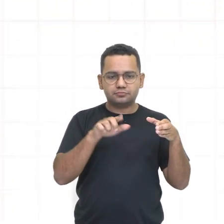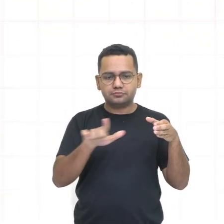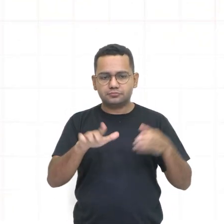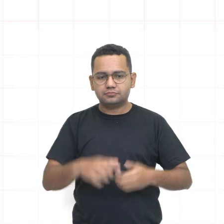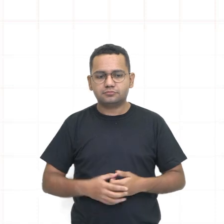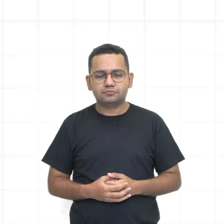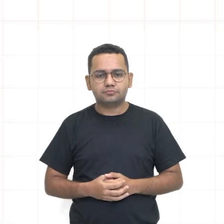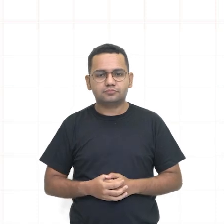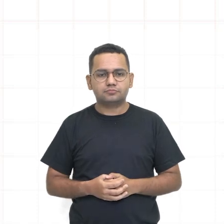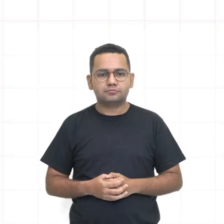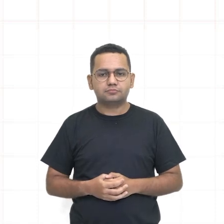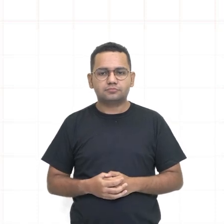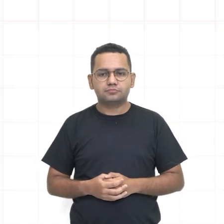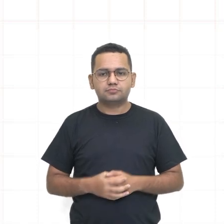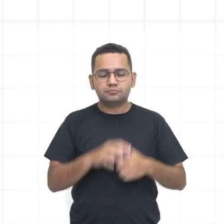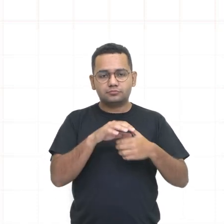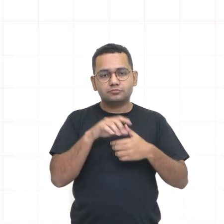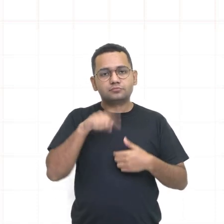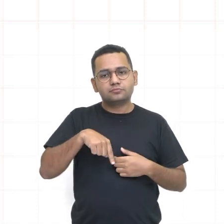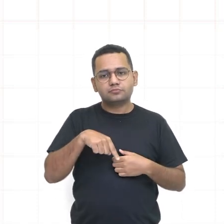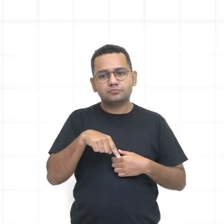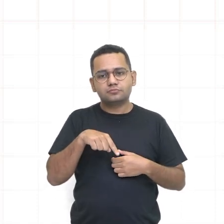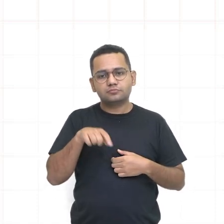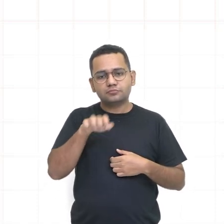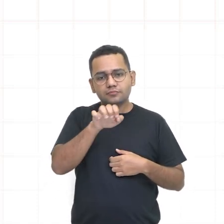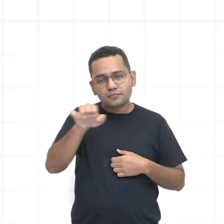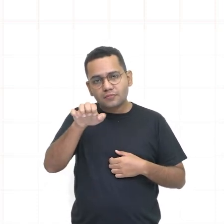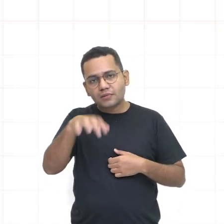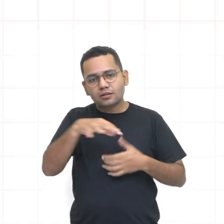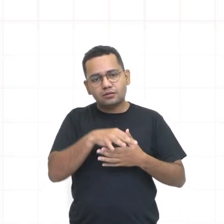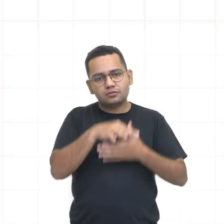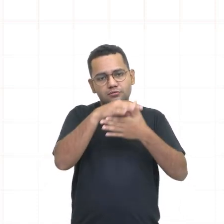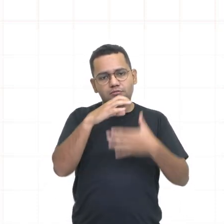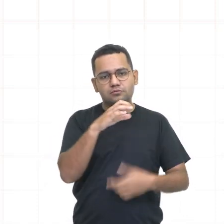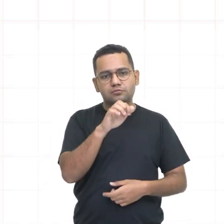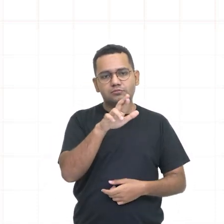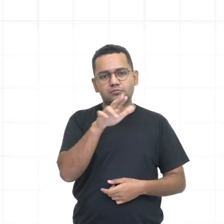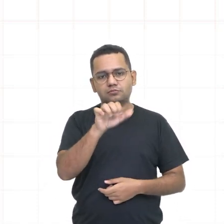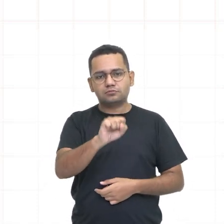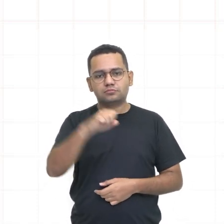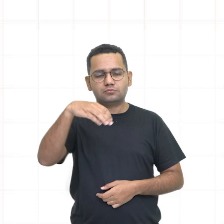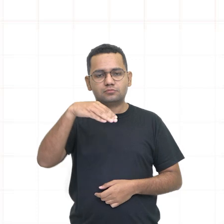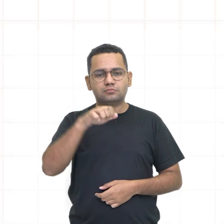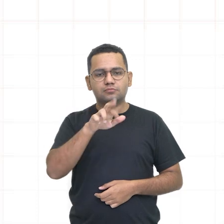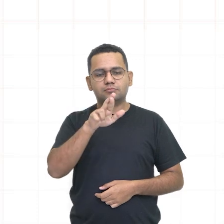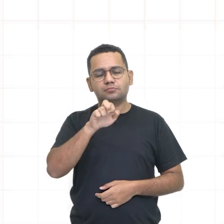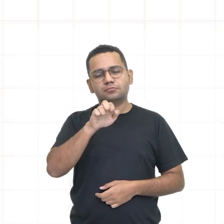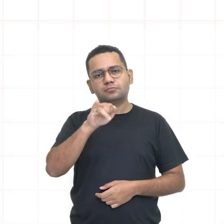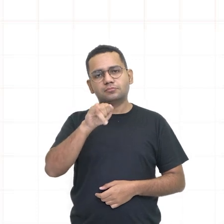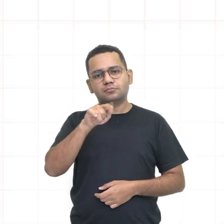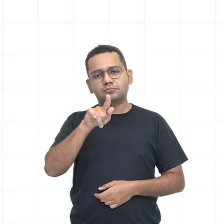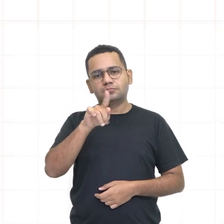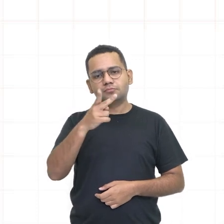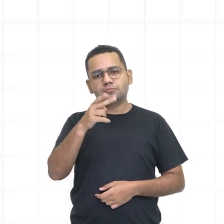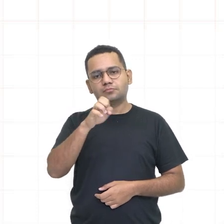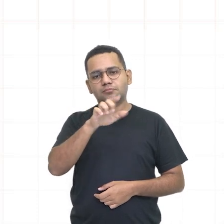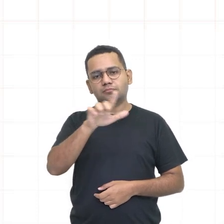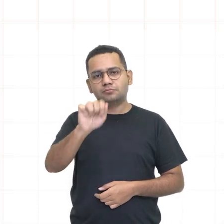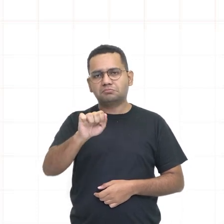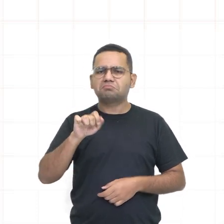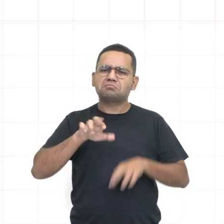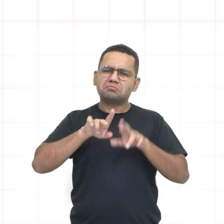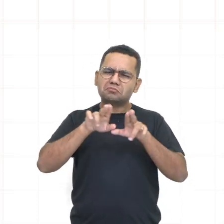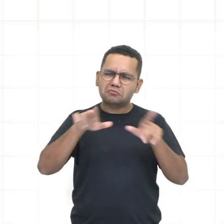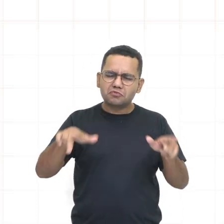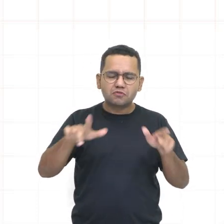ALN, organização de esquerda liderada por Carlos Marighella, realizou várias ações armadas,